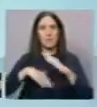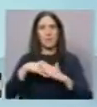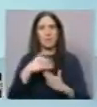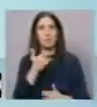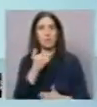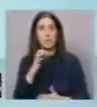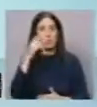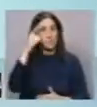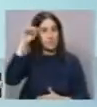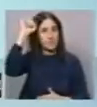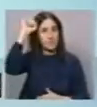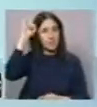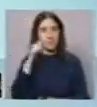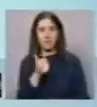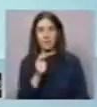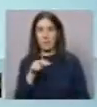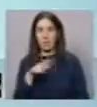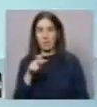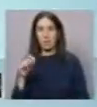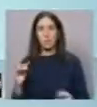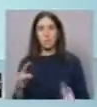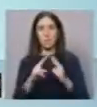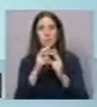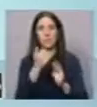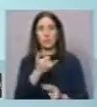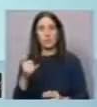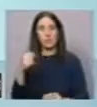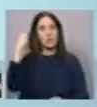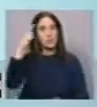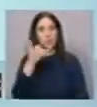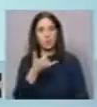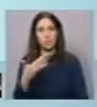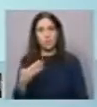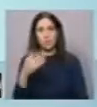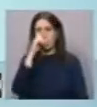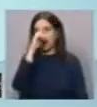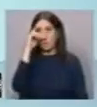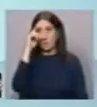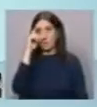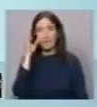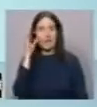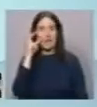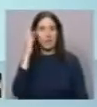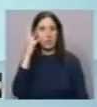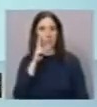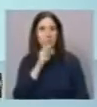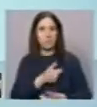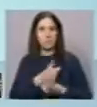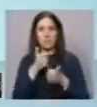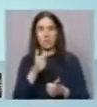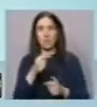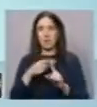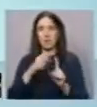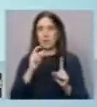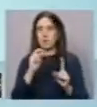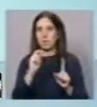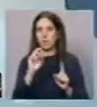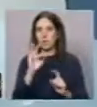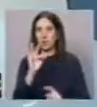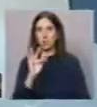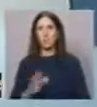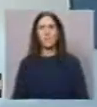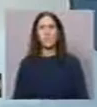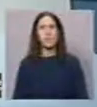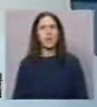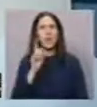para Berlim e Berna, Paris com 22, Londres 21, Madrid, a capital mais quente, com 34 graus. Joana, e no